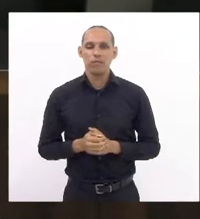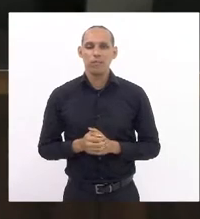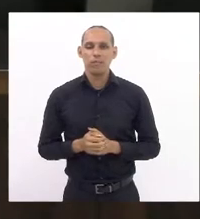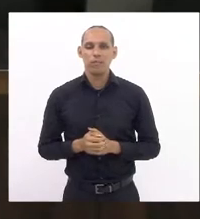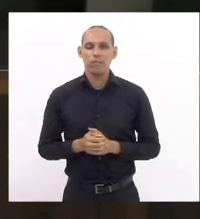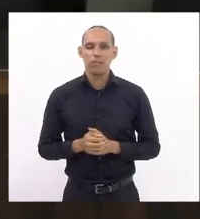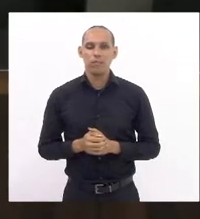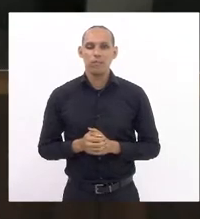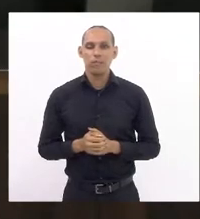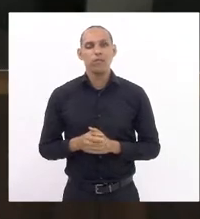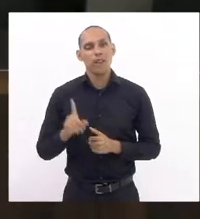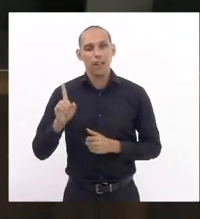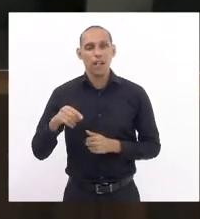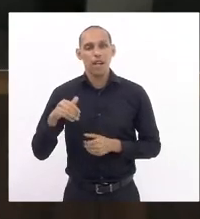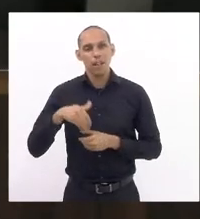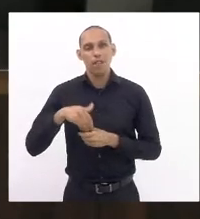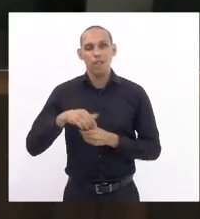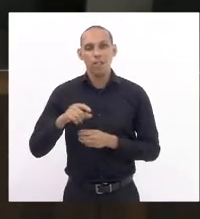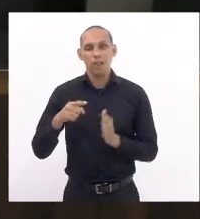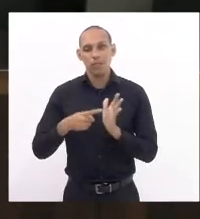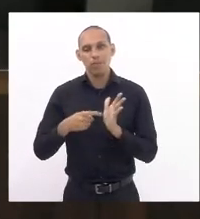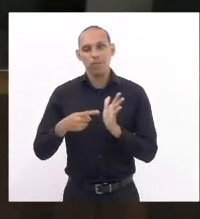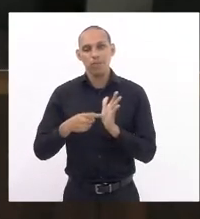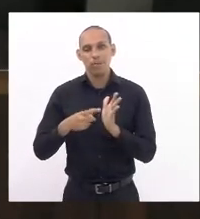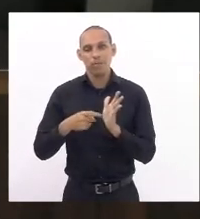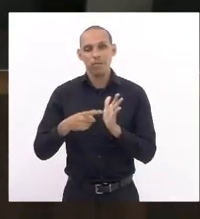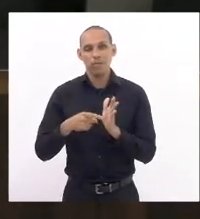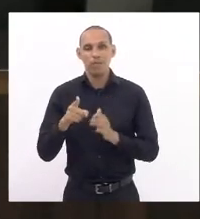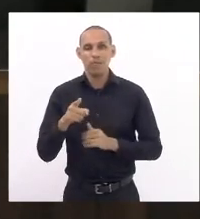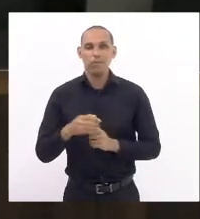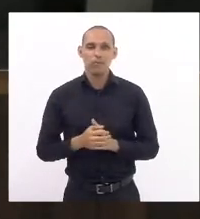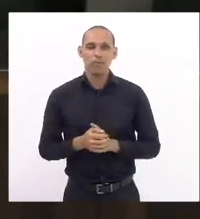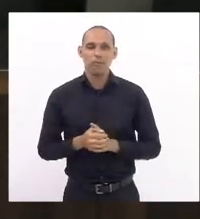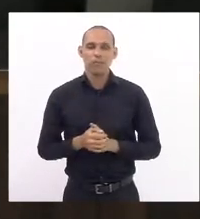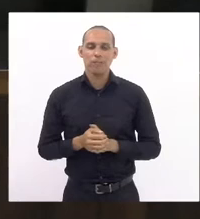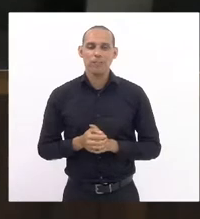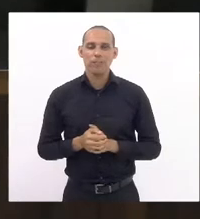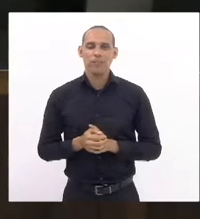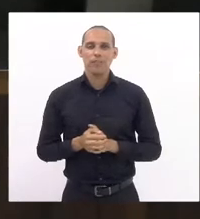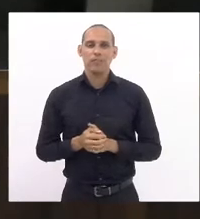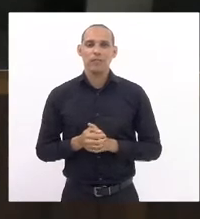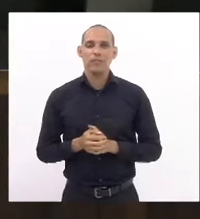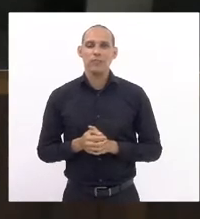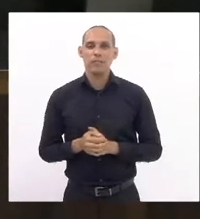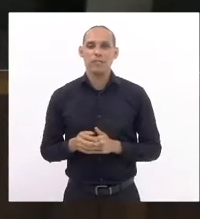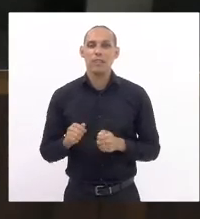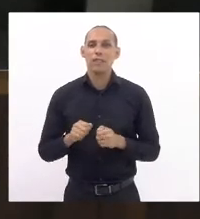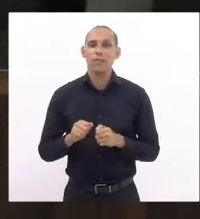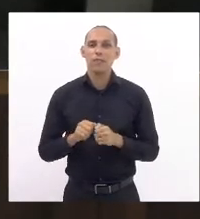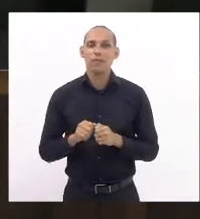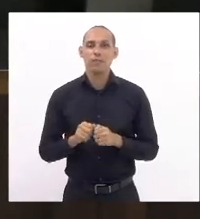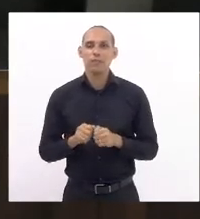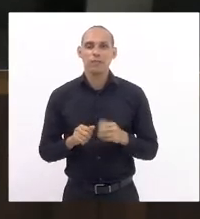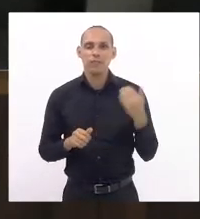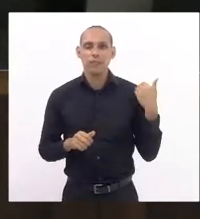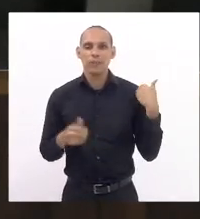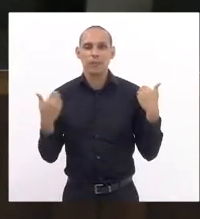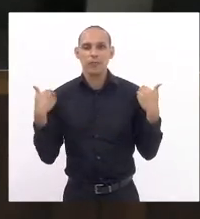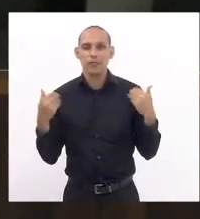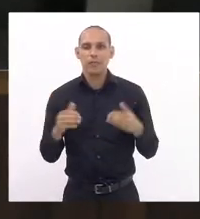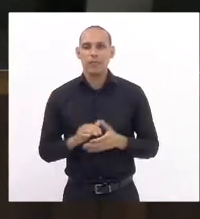tem que votar no dedo, não tem como. Digital não está funcionando. Faz a outra, a esquerda, a direita.